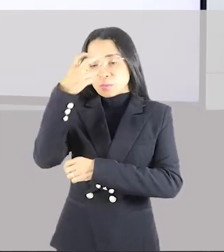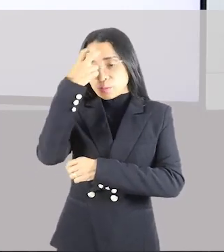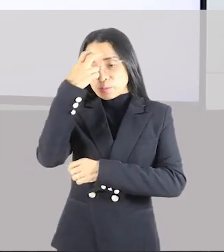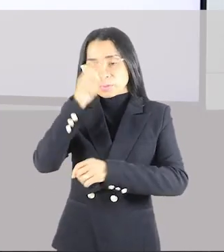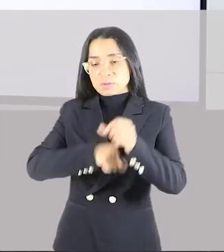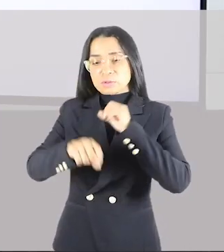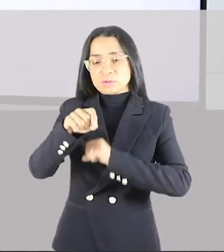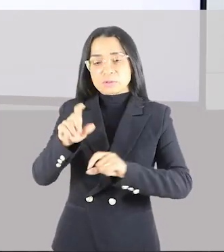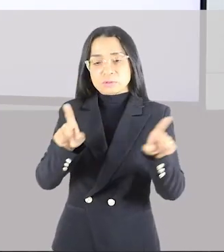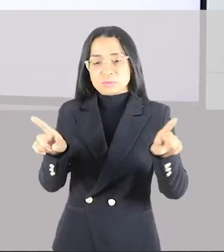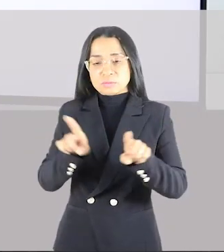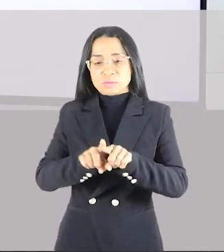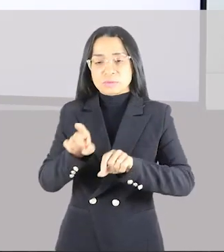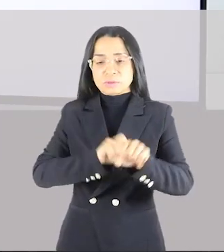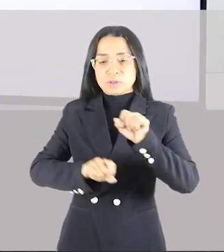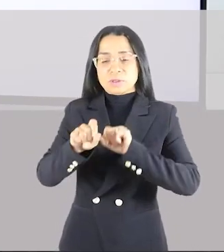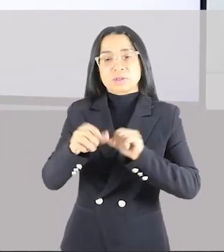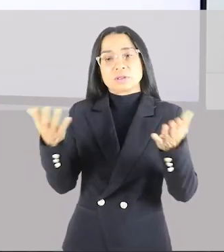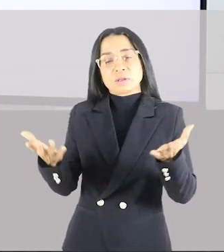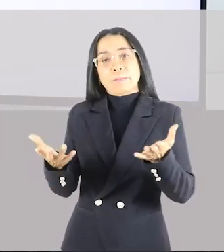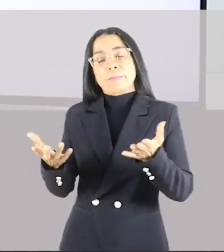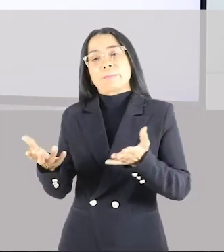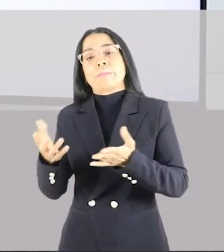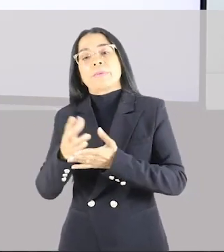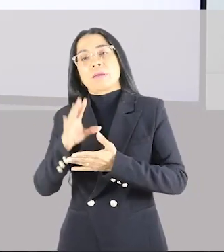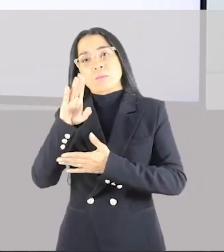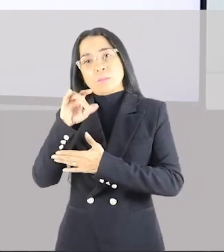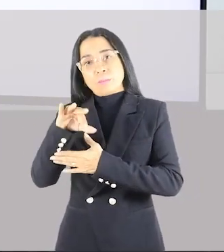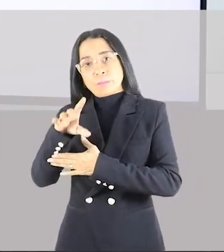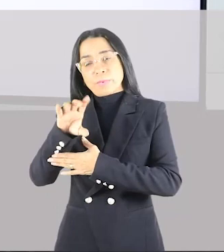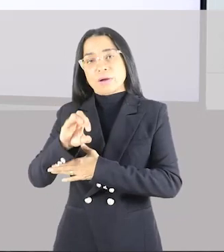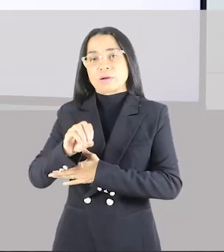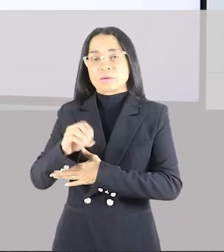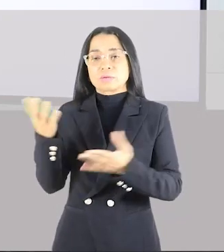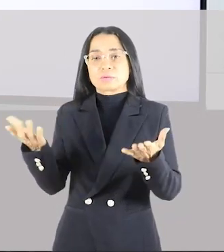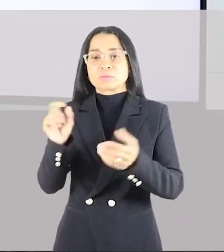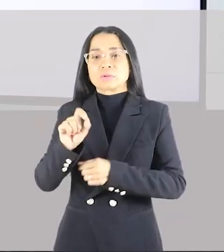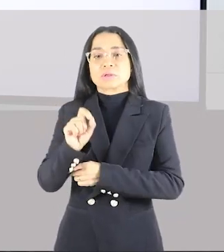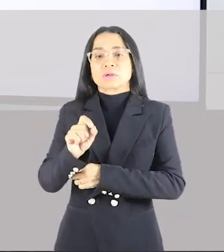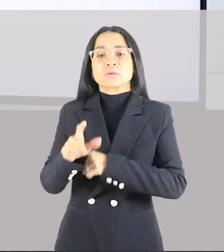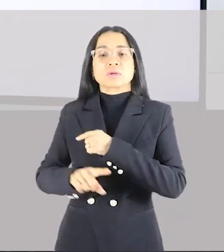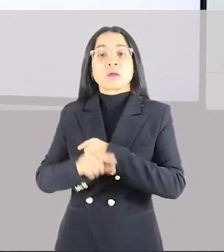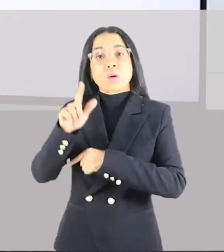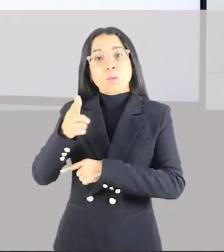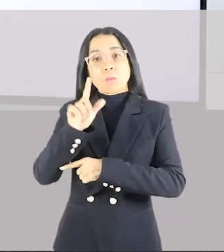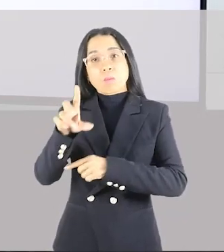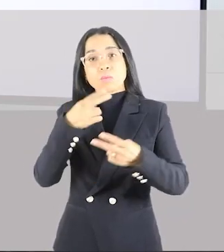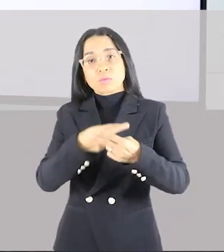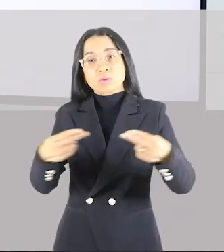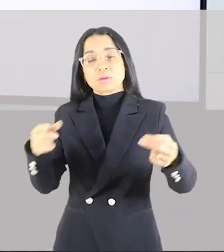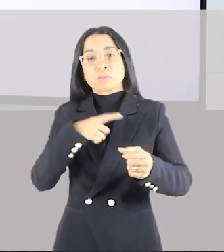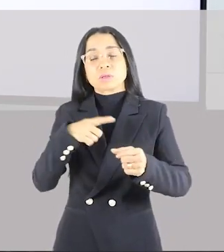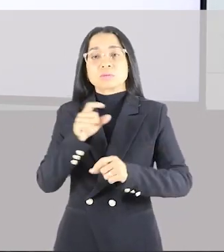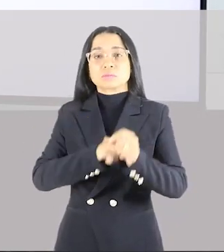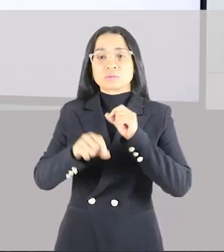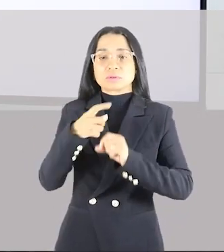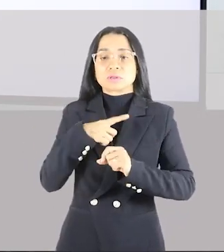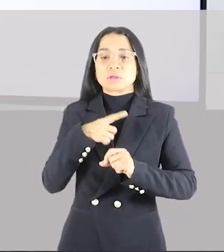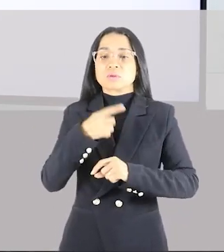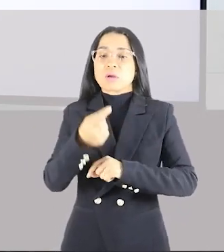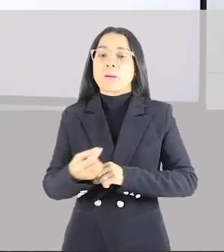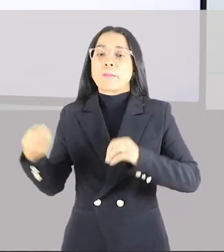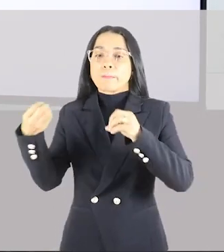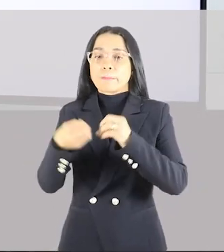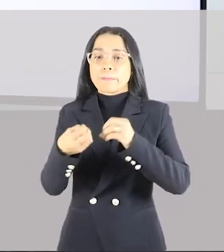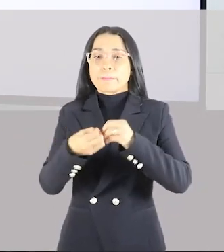tem aí outros elementos nesse mapa, que é a Líbia, o Sudão, a Palestina, a Síria, e você então tem aí